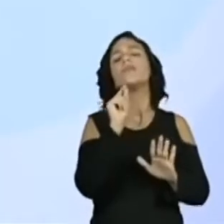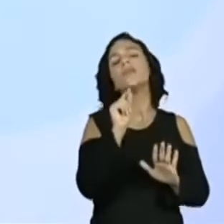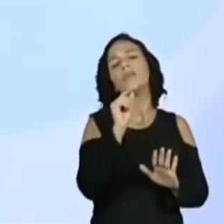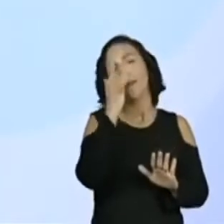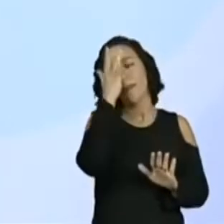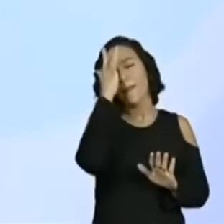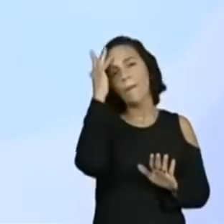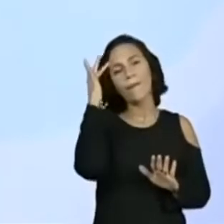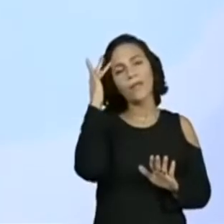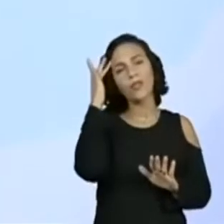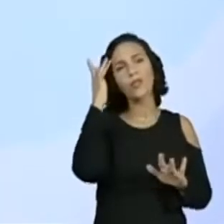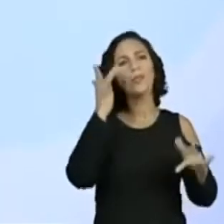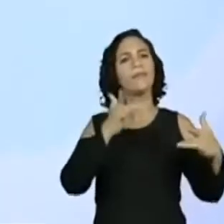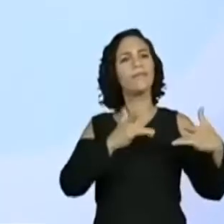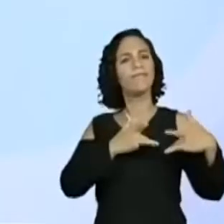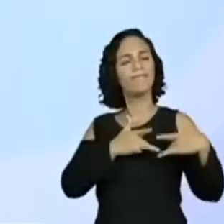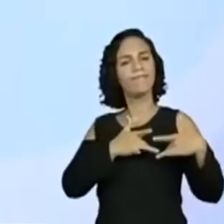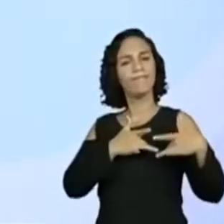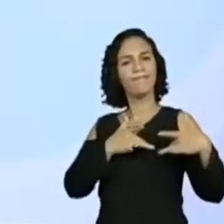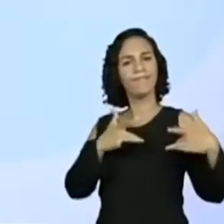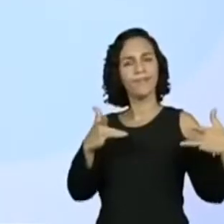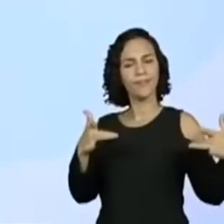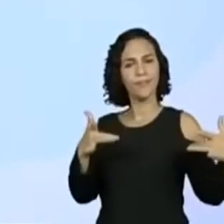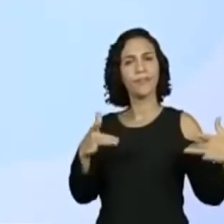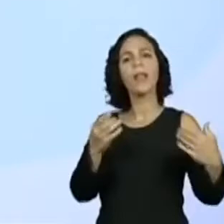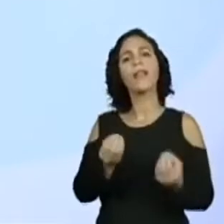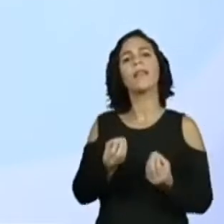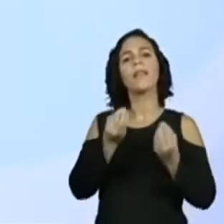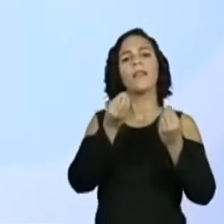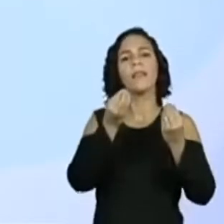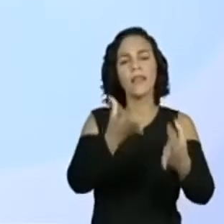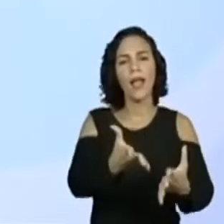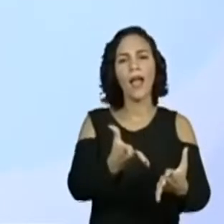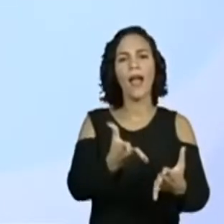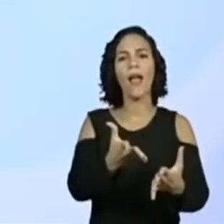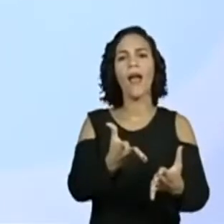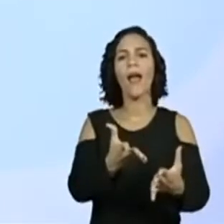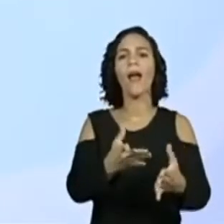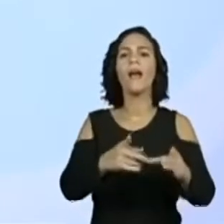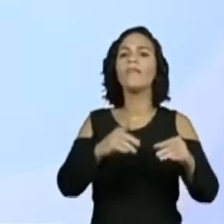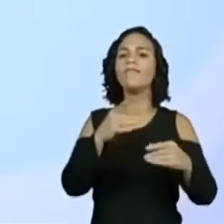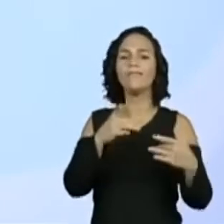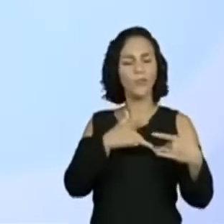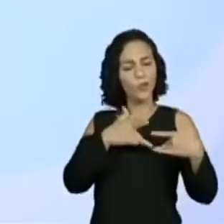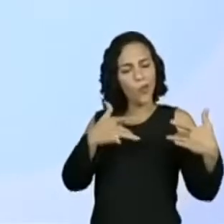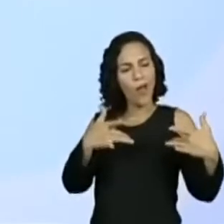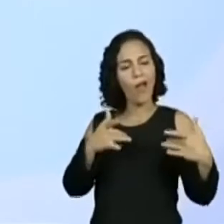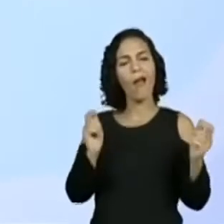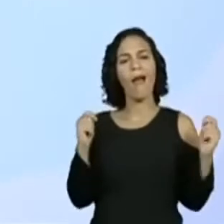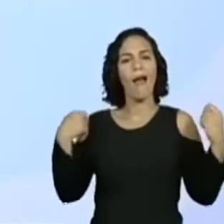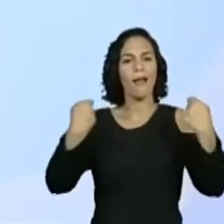que contribuíram para a campanha do agasalho.